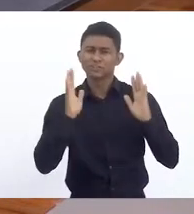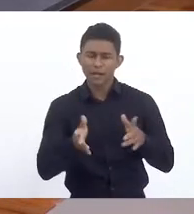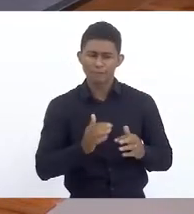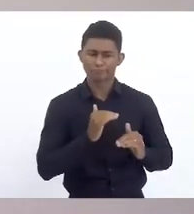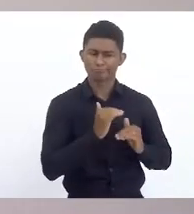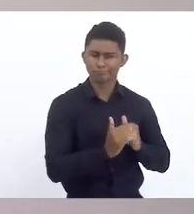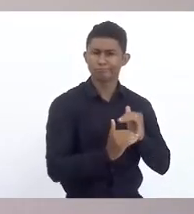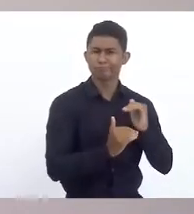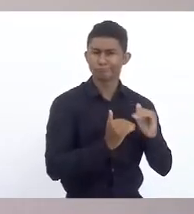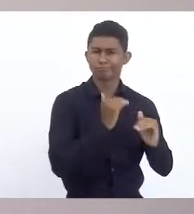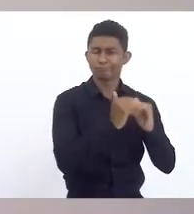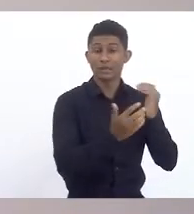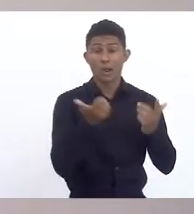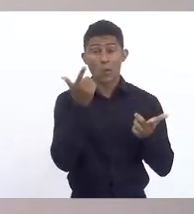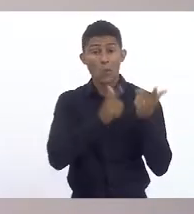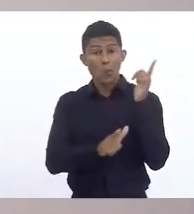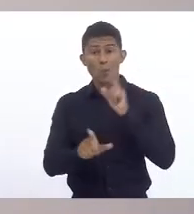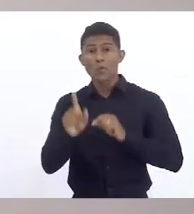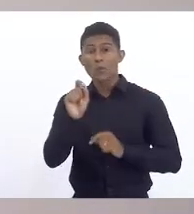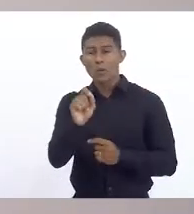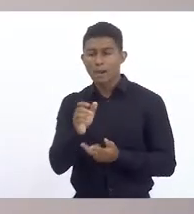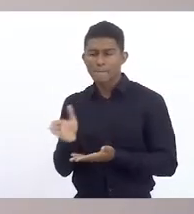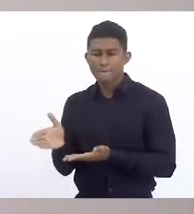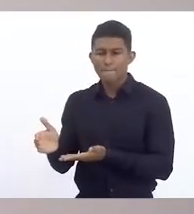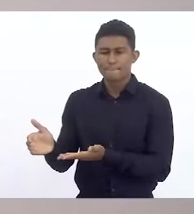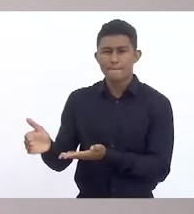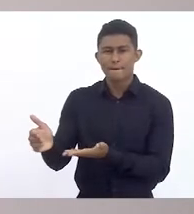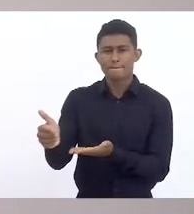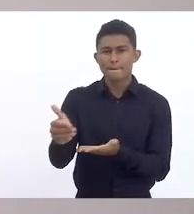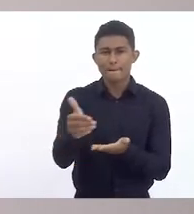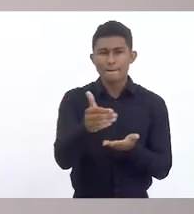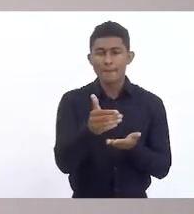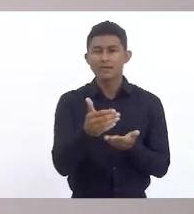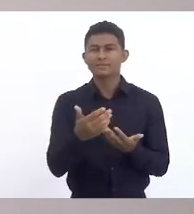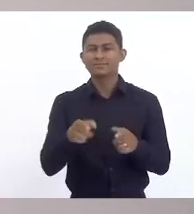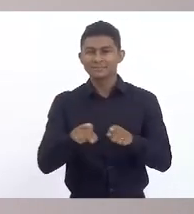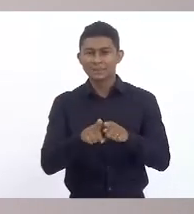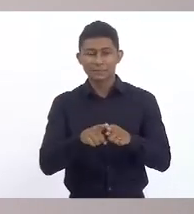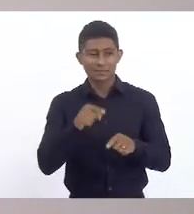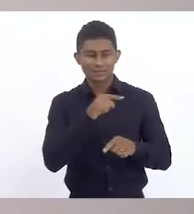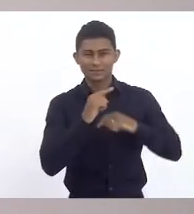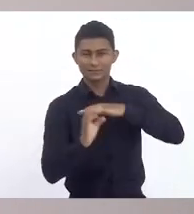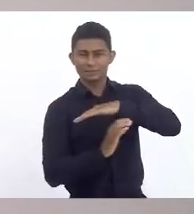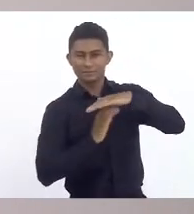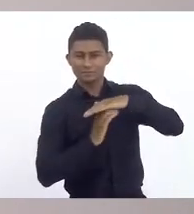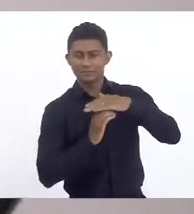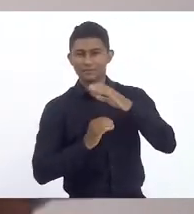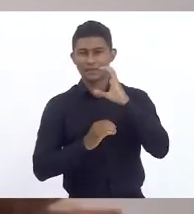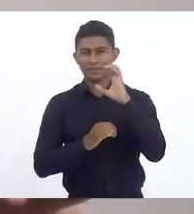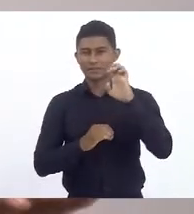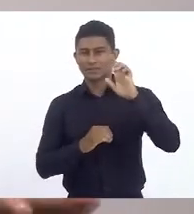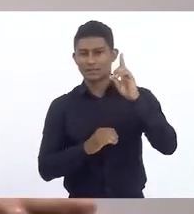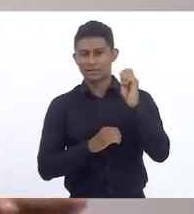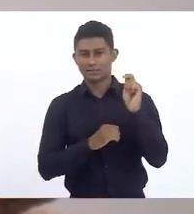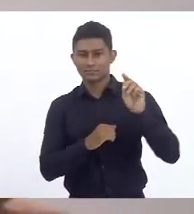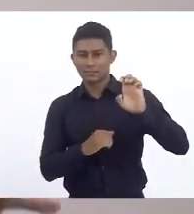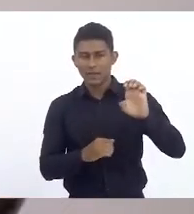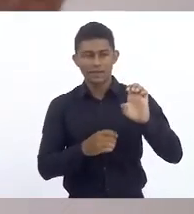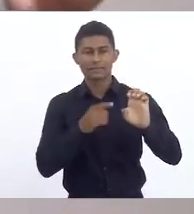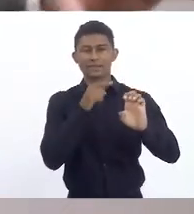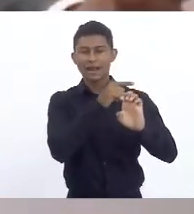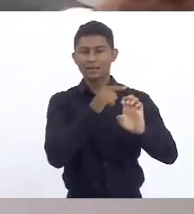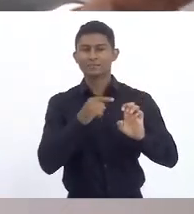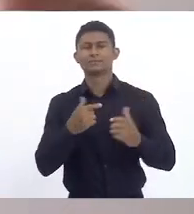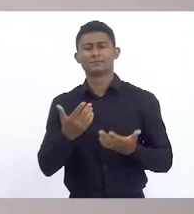Rio de Janeiro aumentou a arrecadação, a concessão, o modelo de concessão da SEDAE, o recurso da SEDAE,